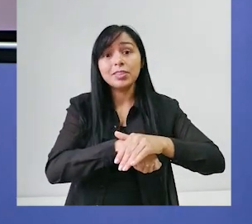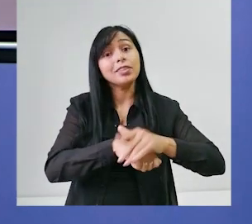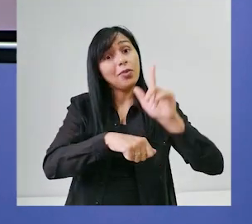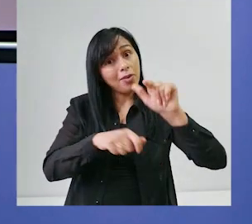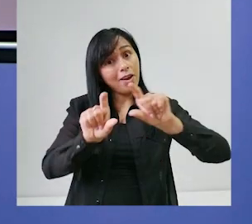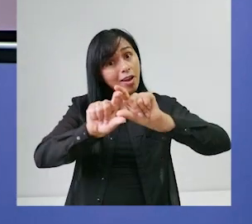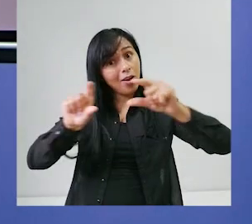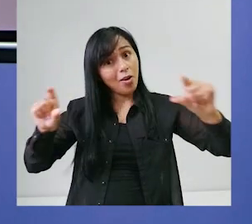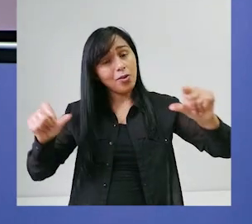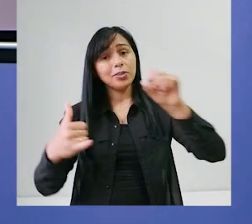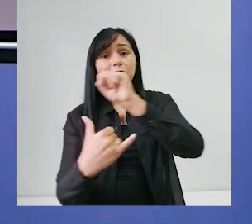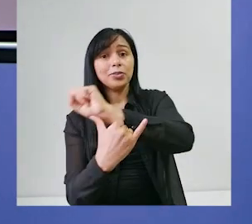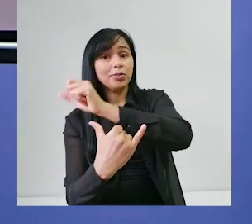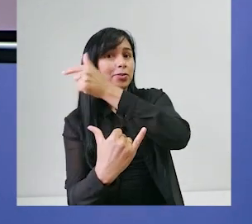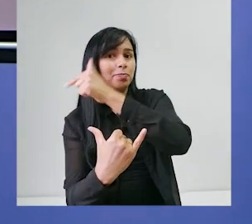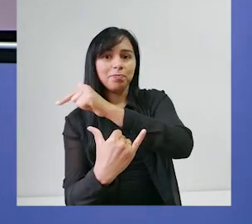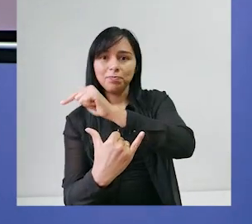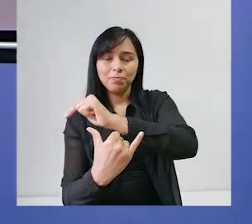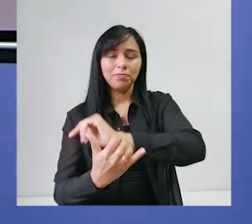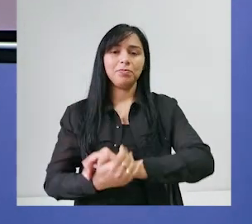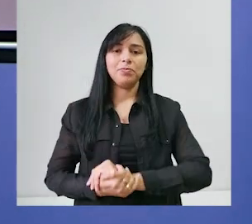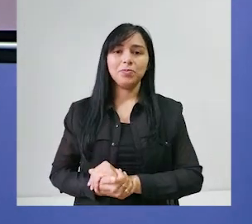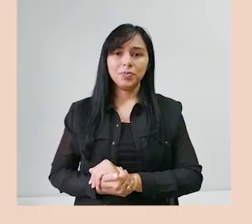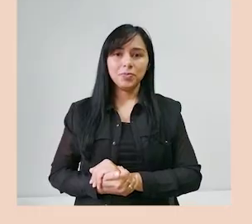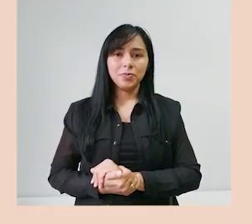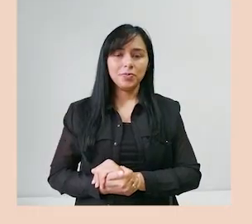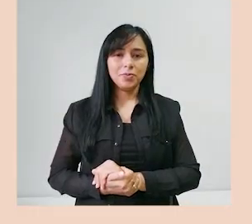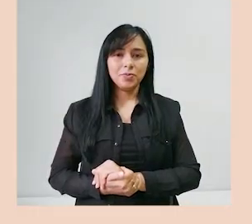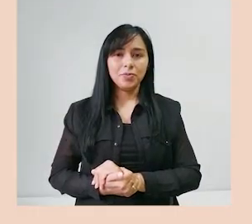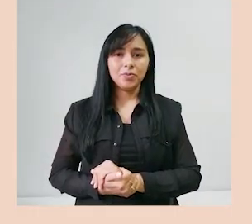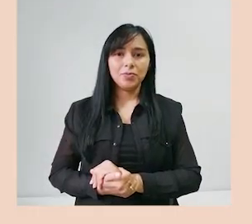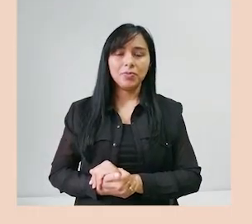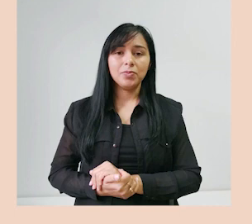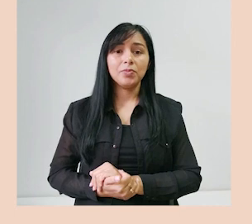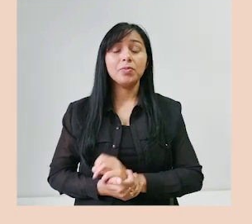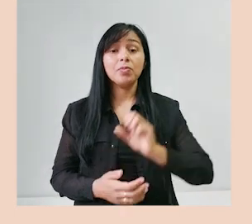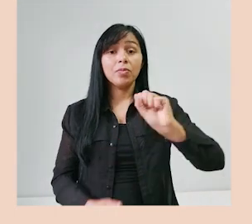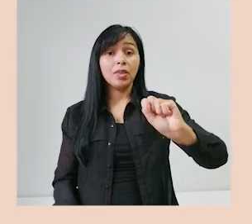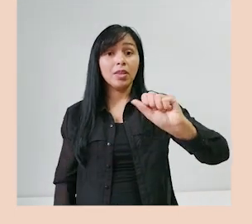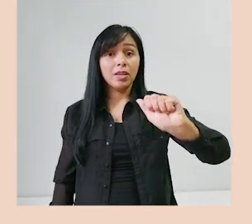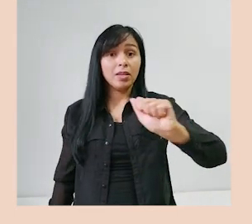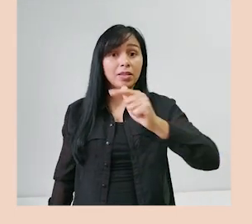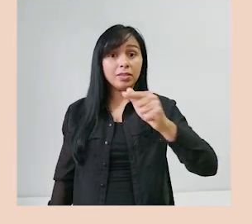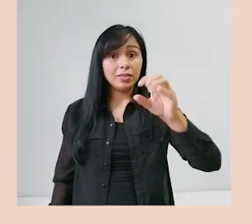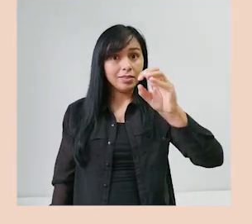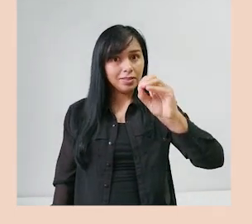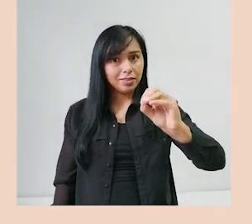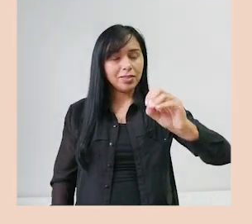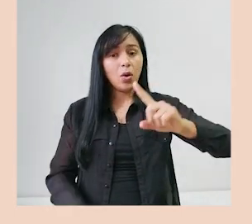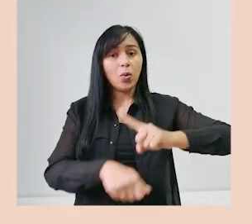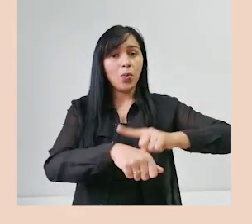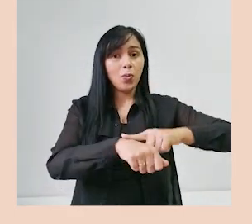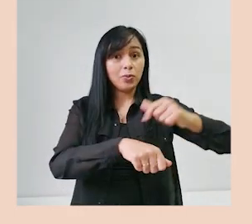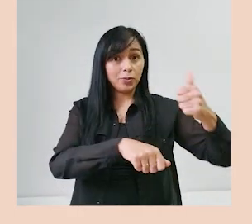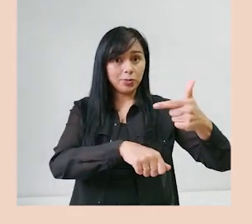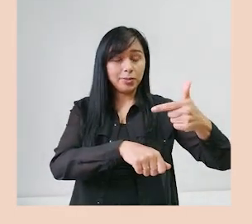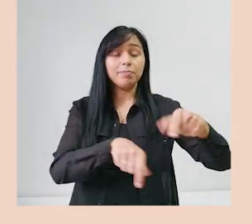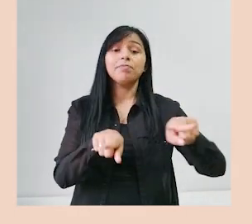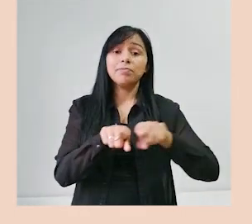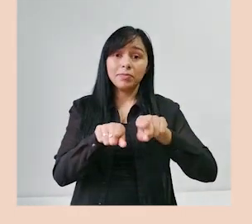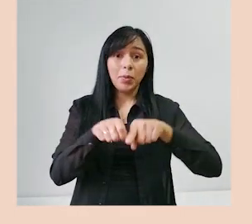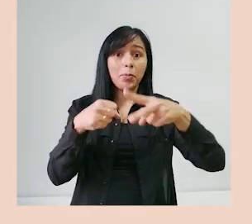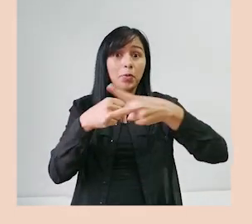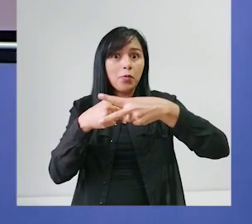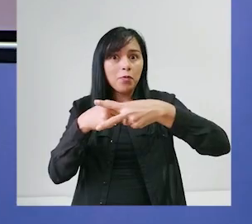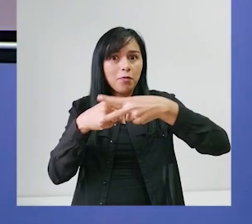portanto temos oração sem sujeito são 12 horas nós temos o verbo ser indicando tempo